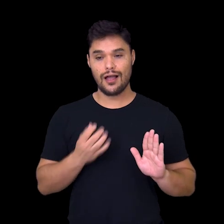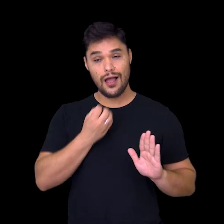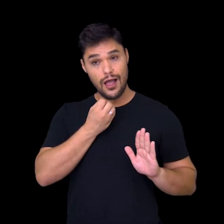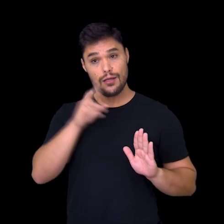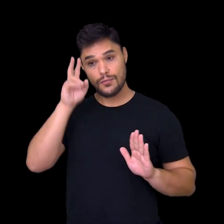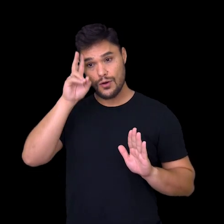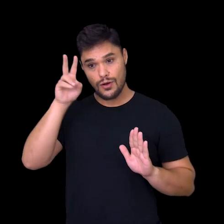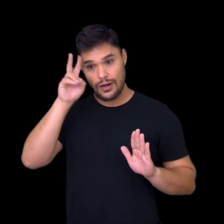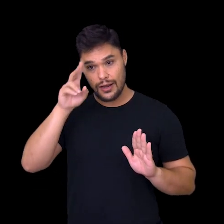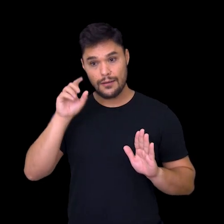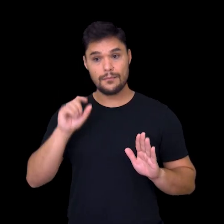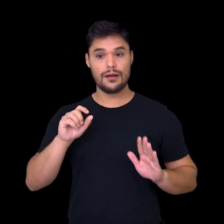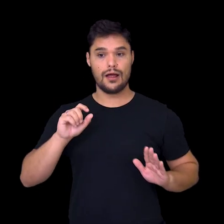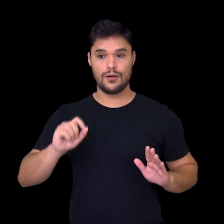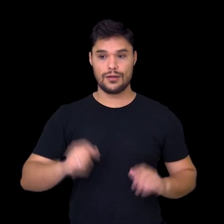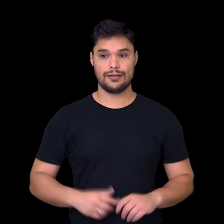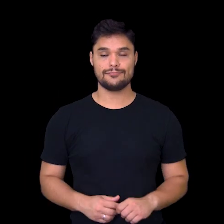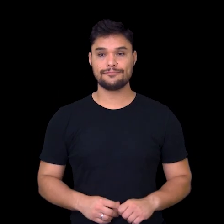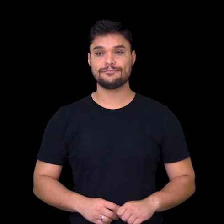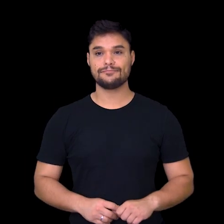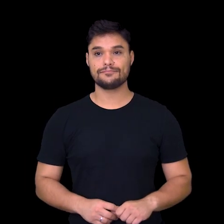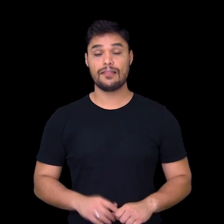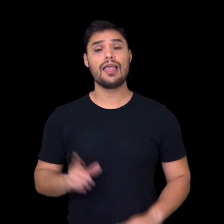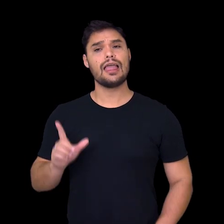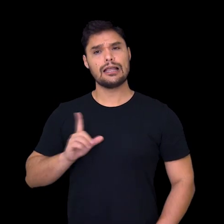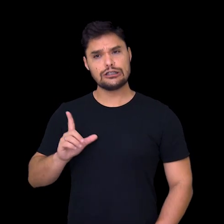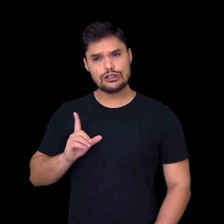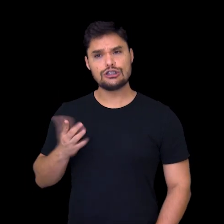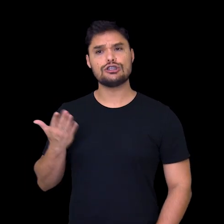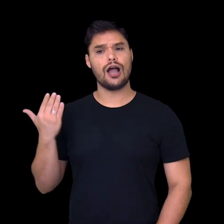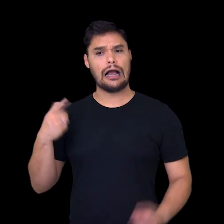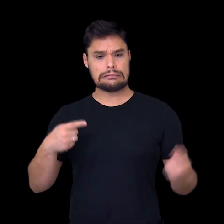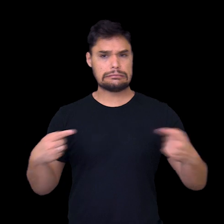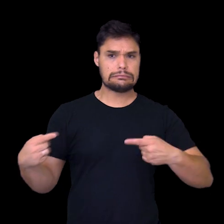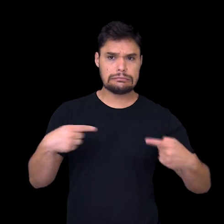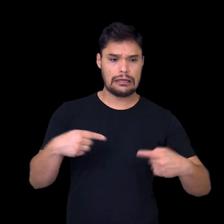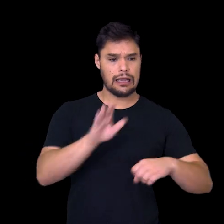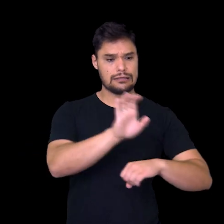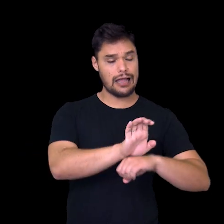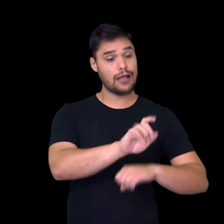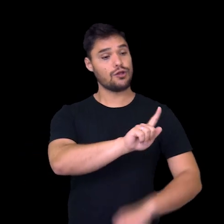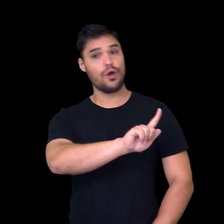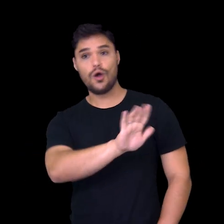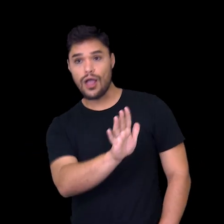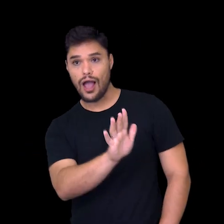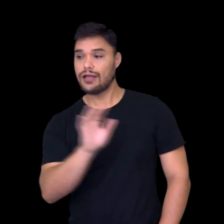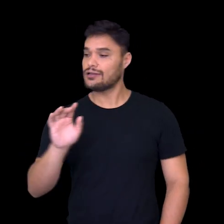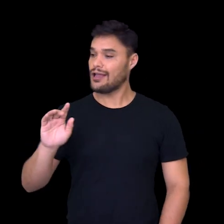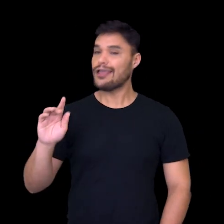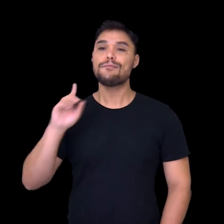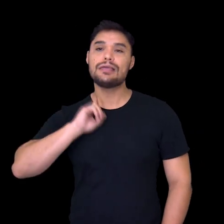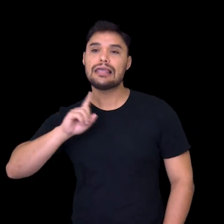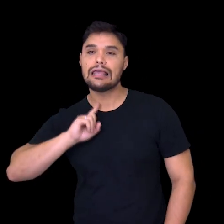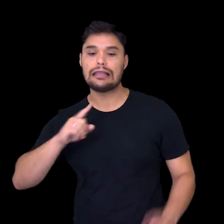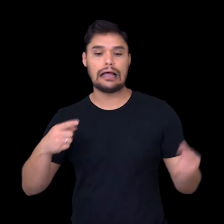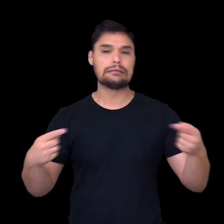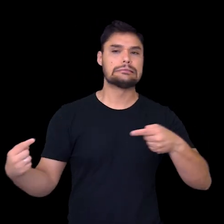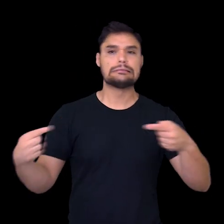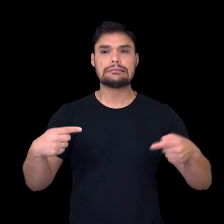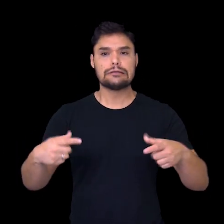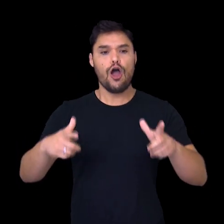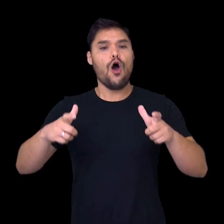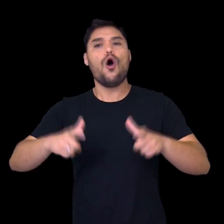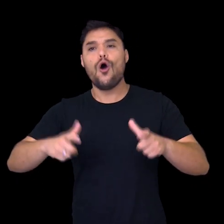uma coisa em torno do que a Cristiane comentava, havia uma grande disputa entre mineiros e goianos